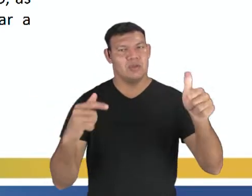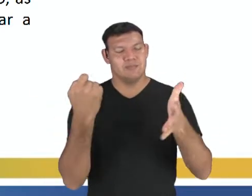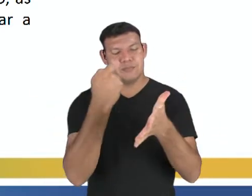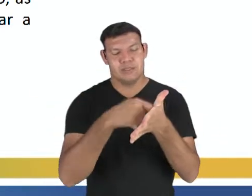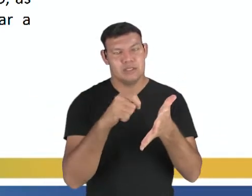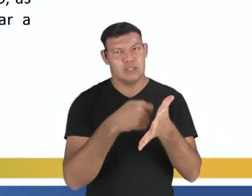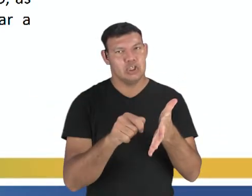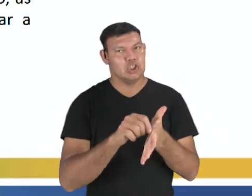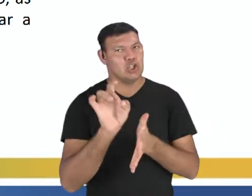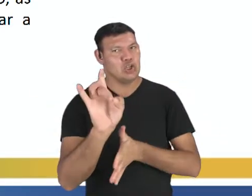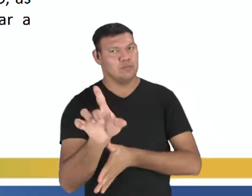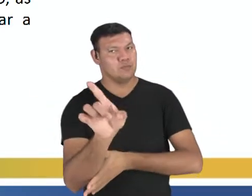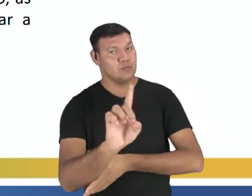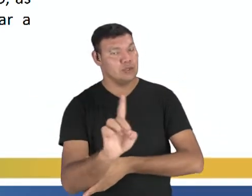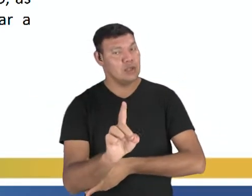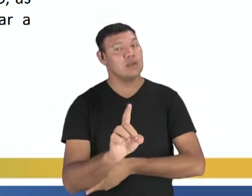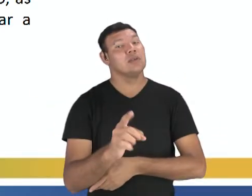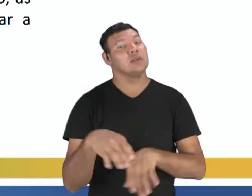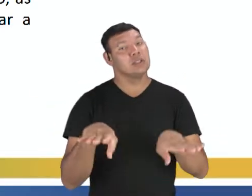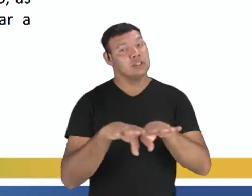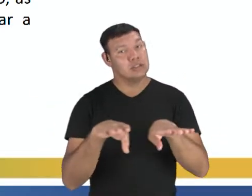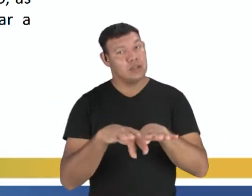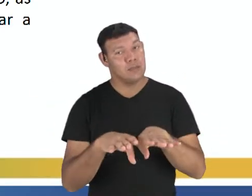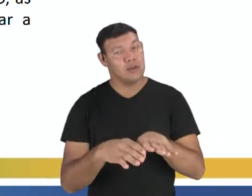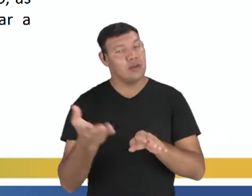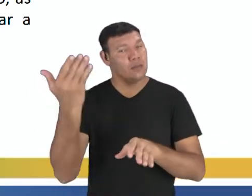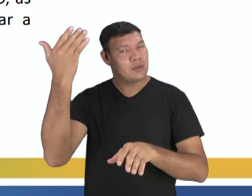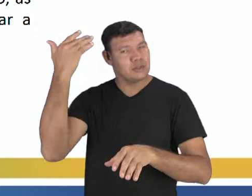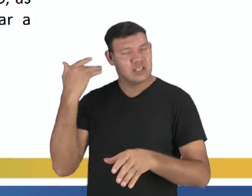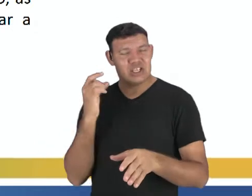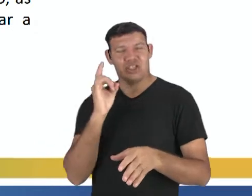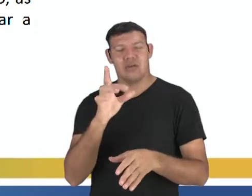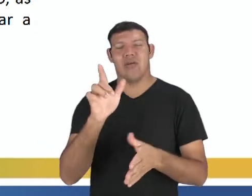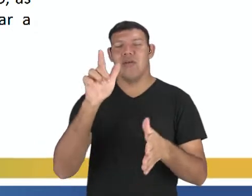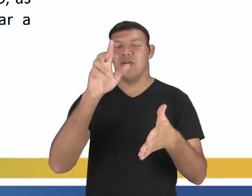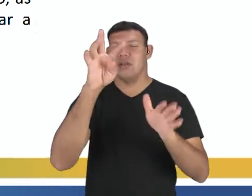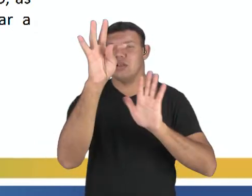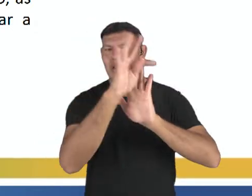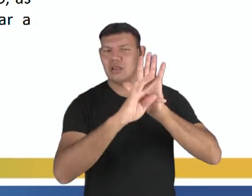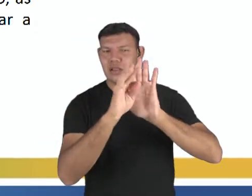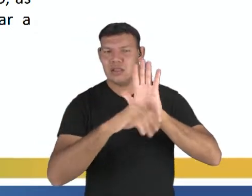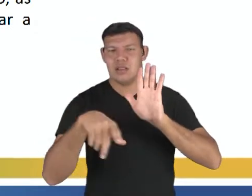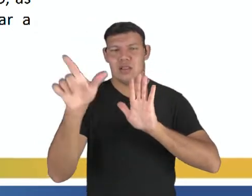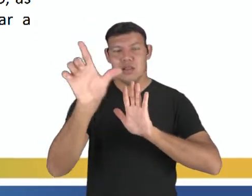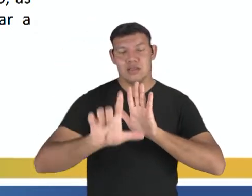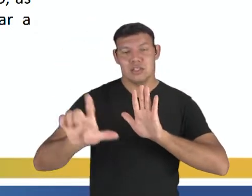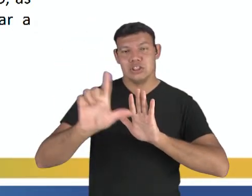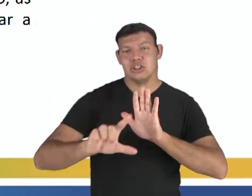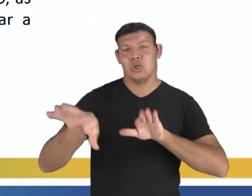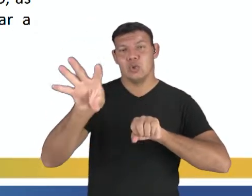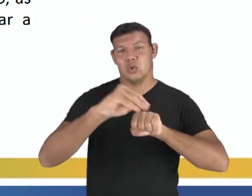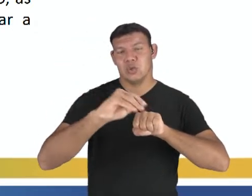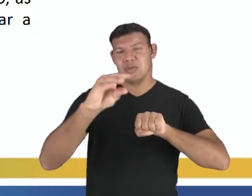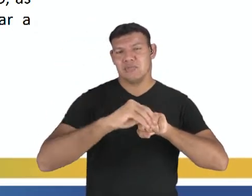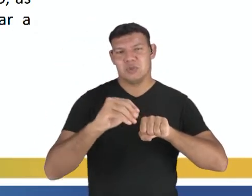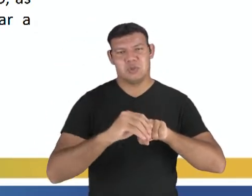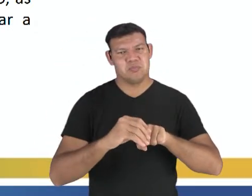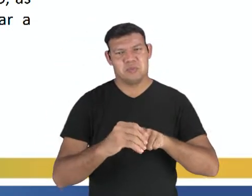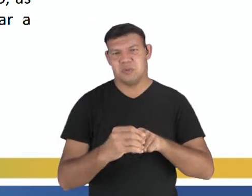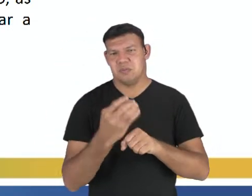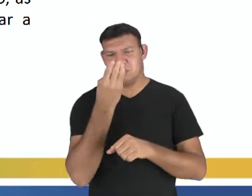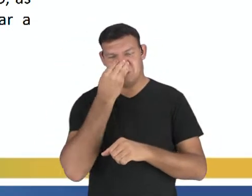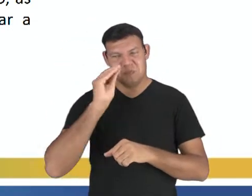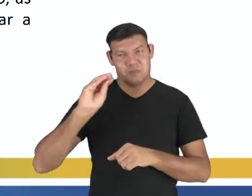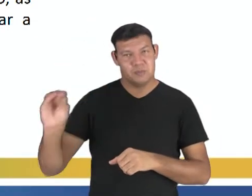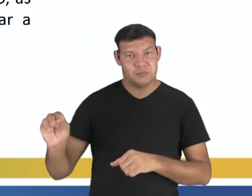escrita. Antigamente aprendia-se a ler somente textos literários, não havendo a preocupação de como os textos